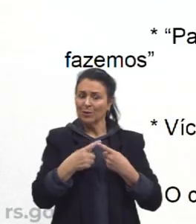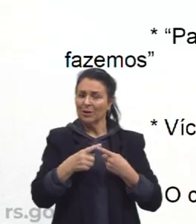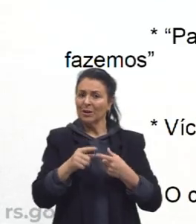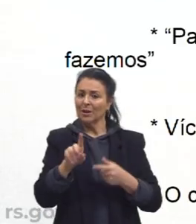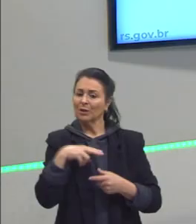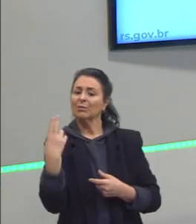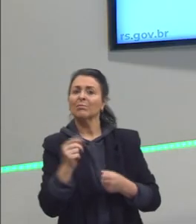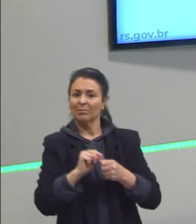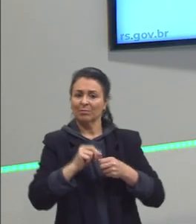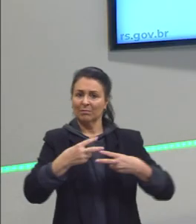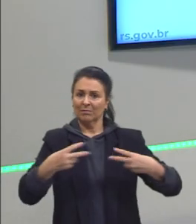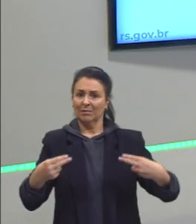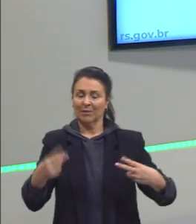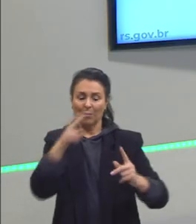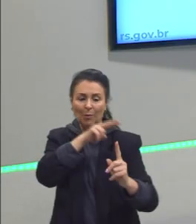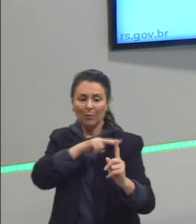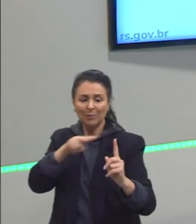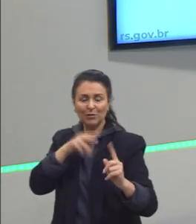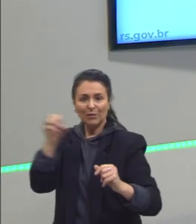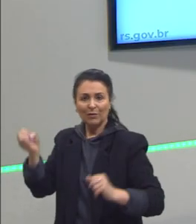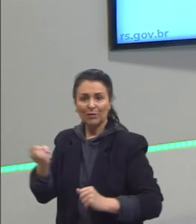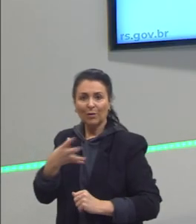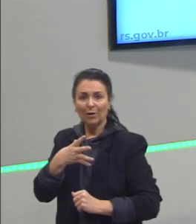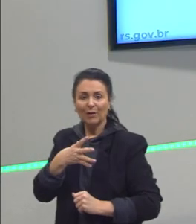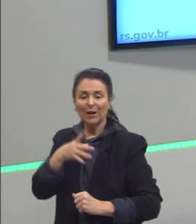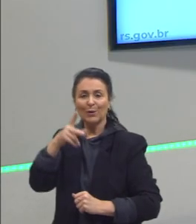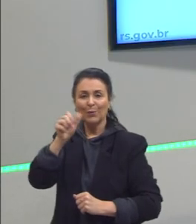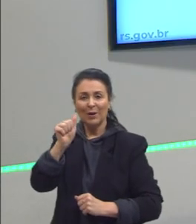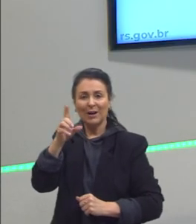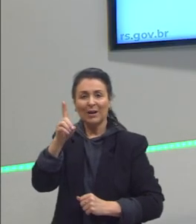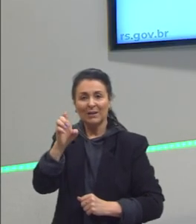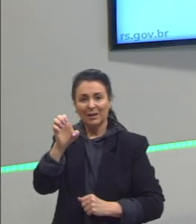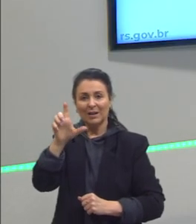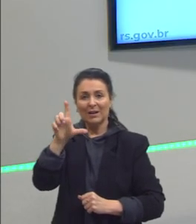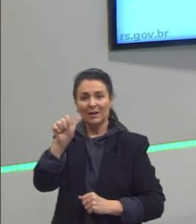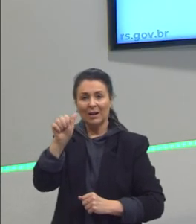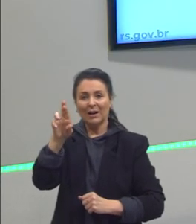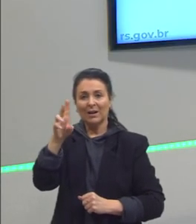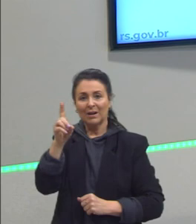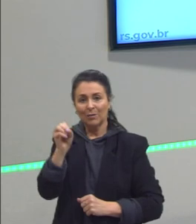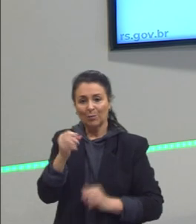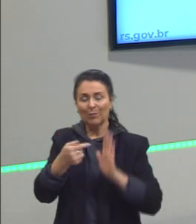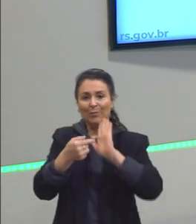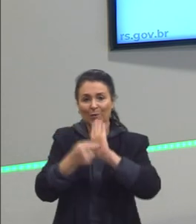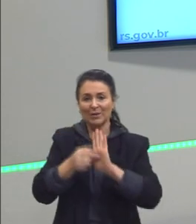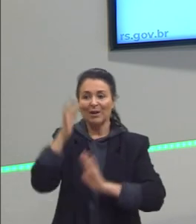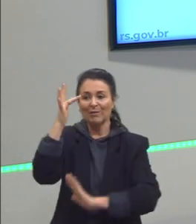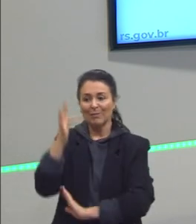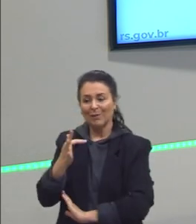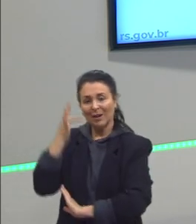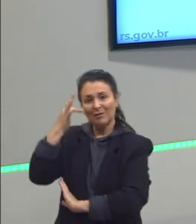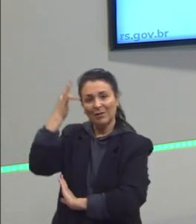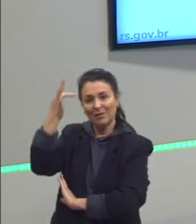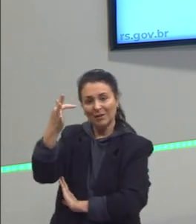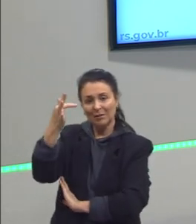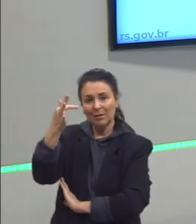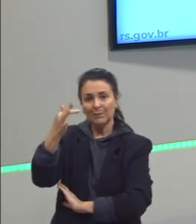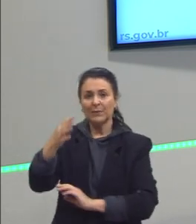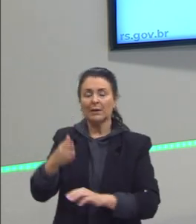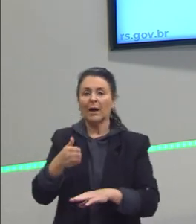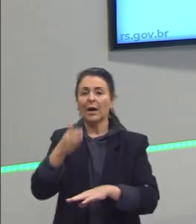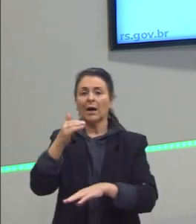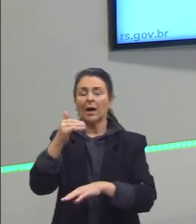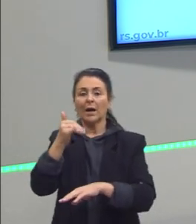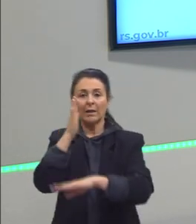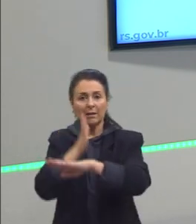essa é a perspectiva nova então que o Pedro Bernardo traz para a filosofia para a filosofia da idade média